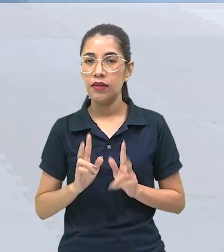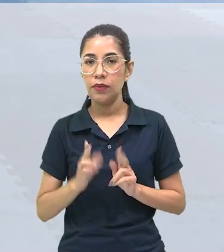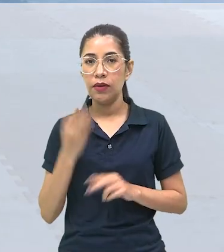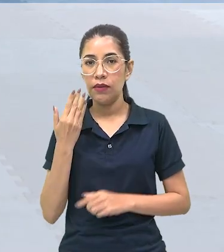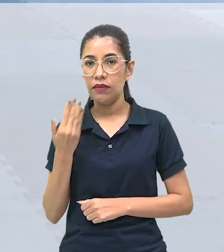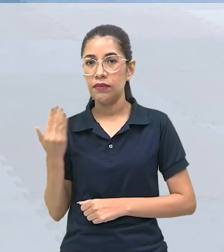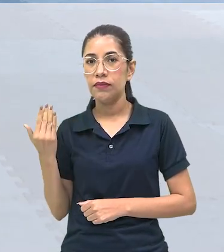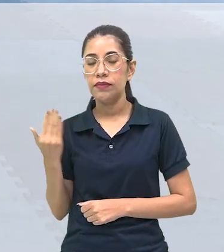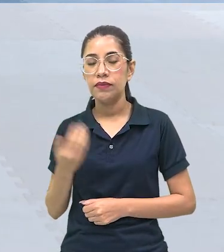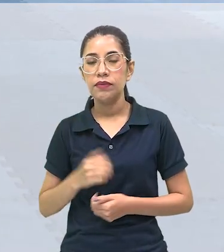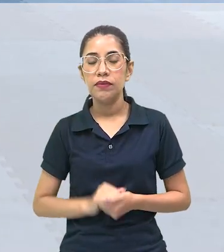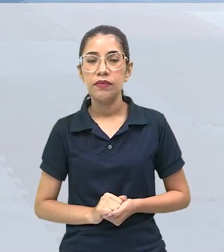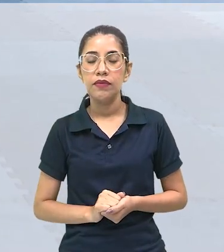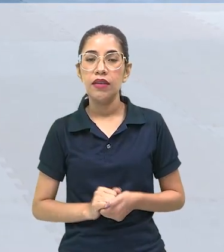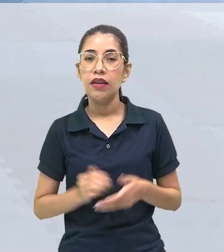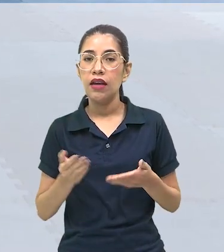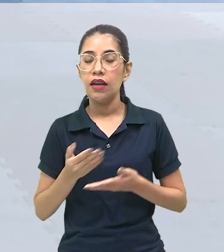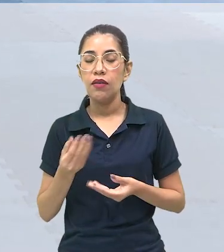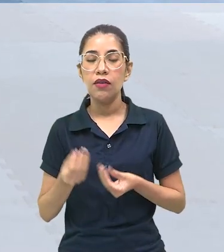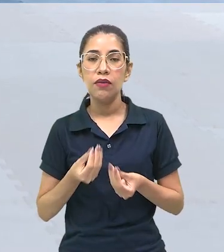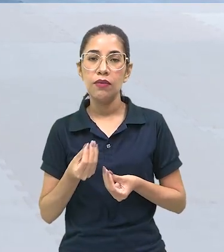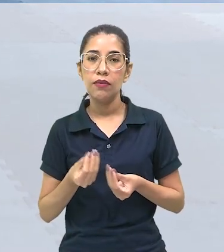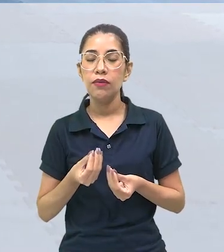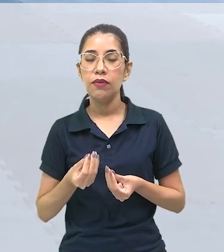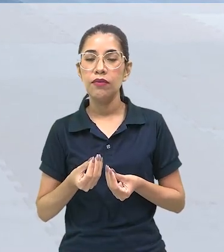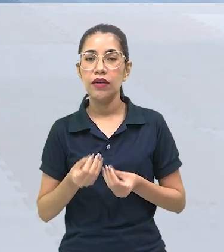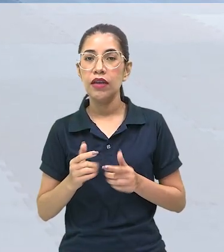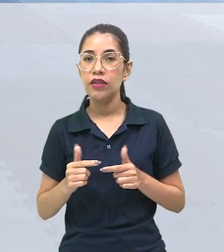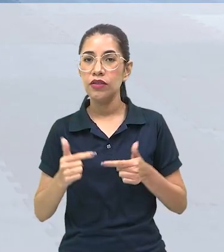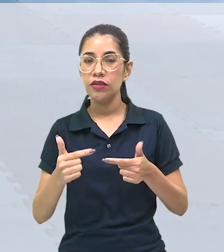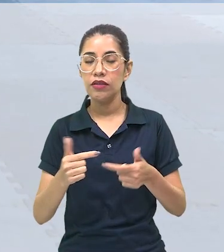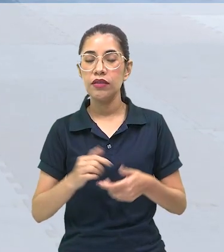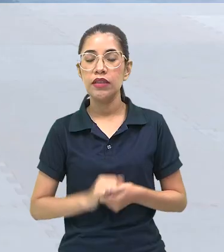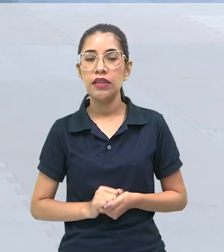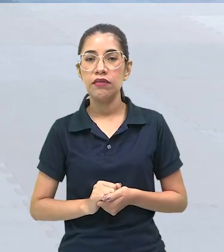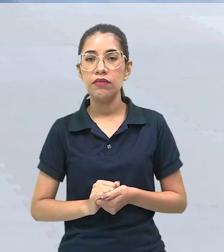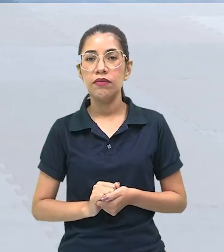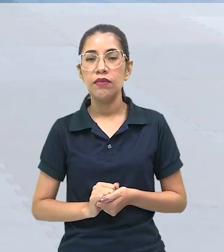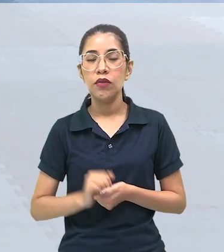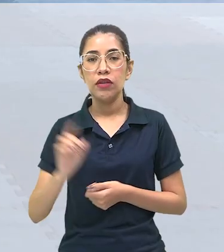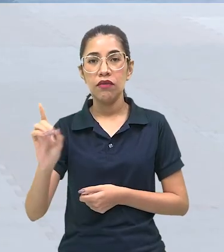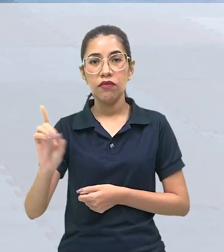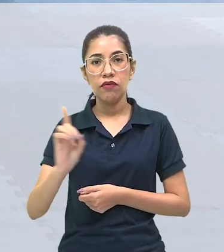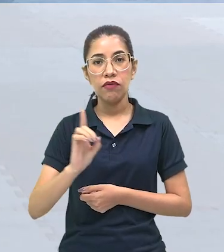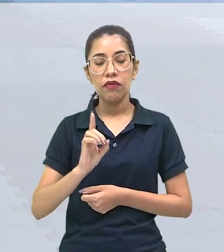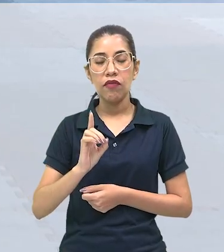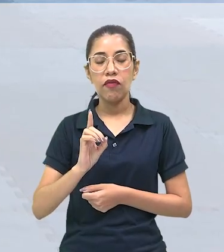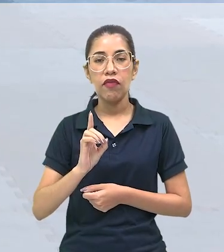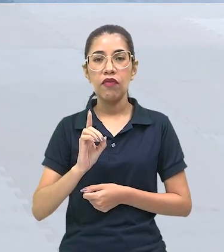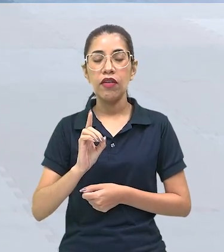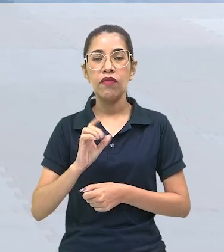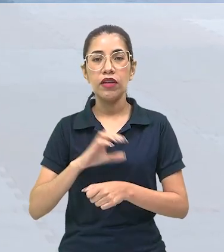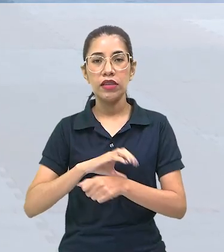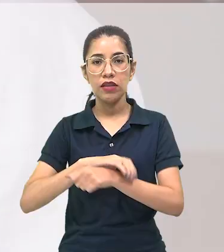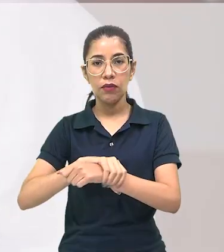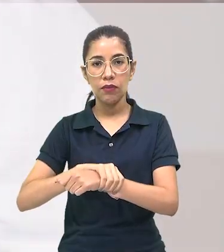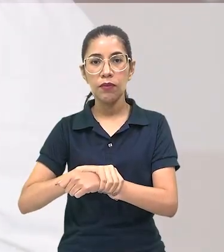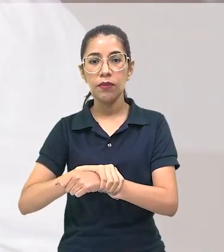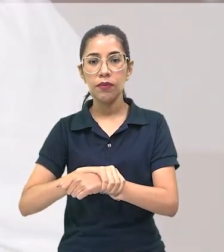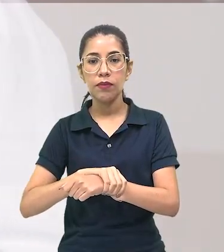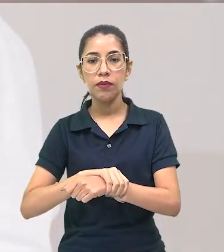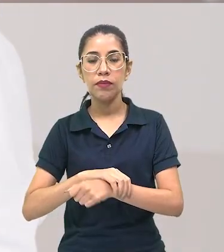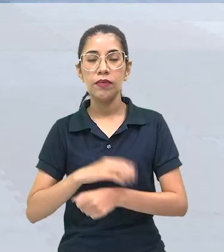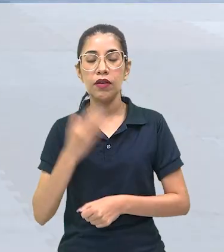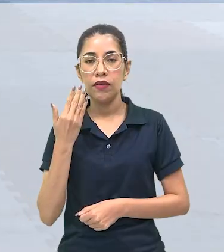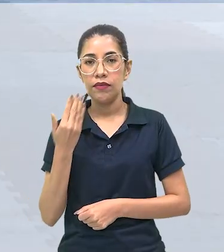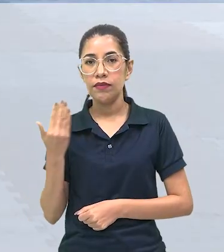aqui, ó, tá? E agora você vai fazer o seguinte, quando ele vier na sua direção, você vai segurar o braço